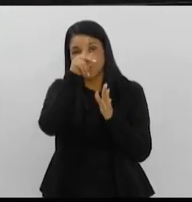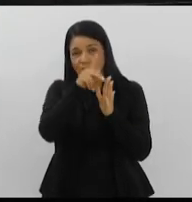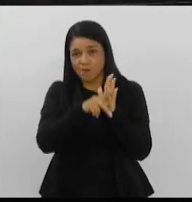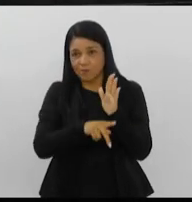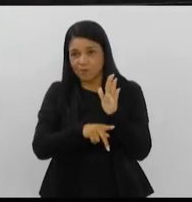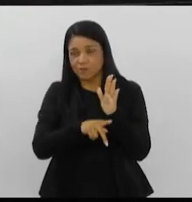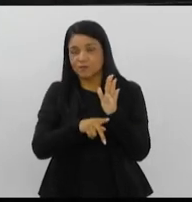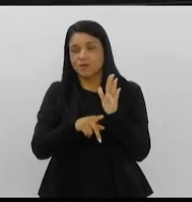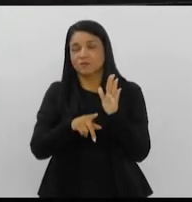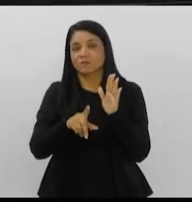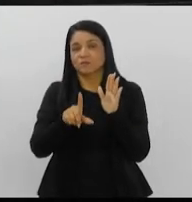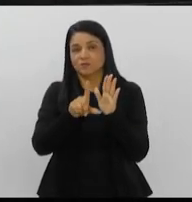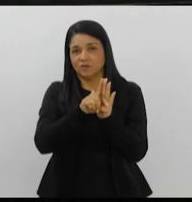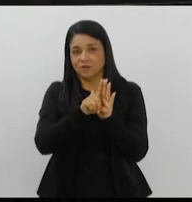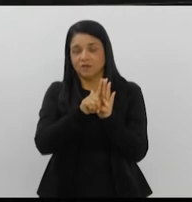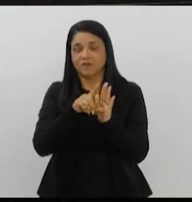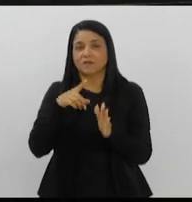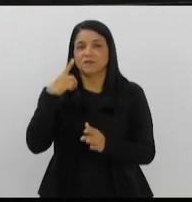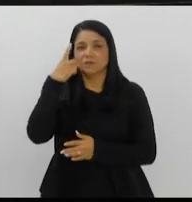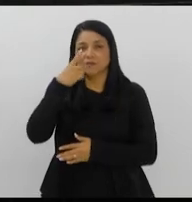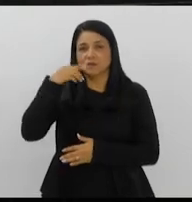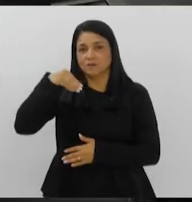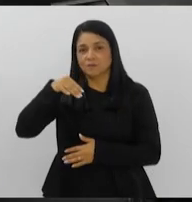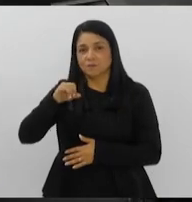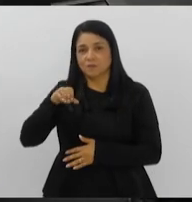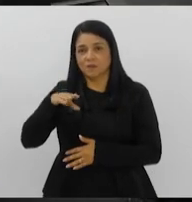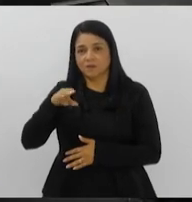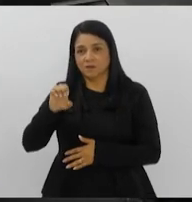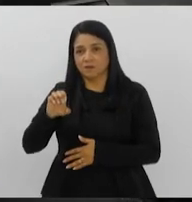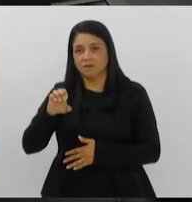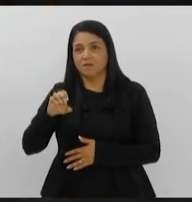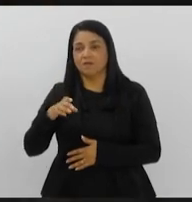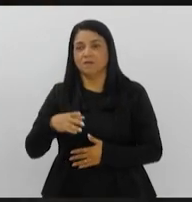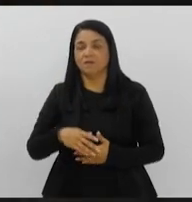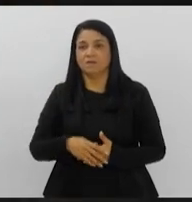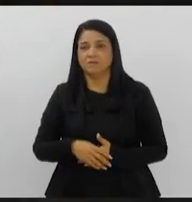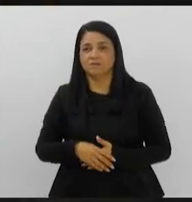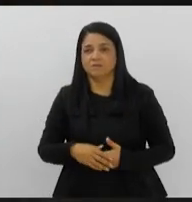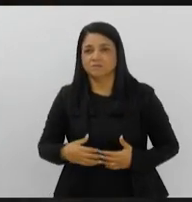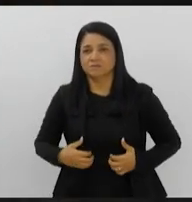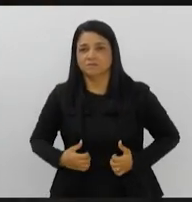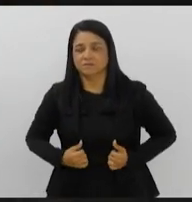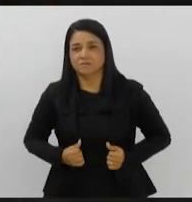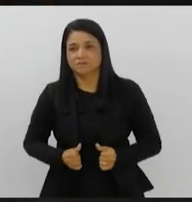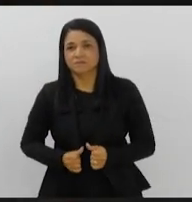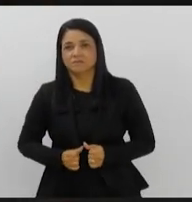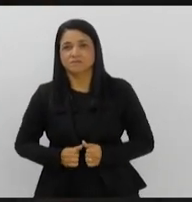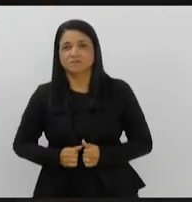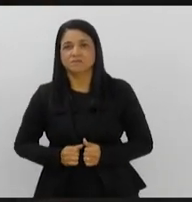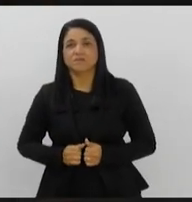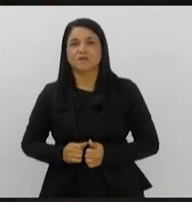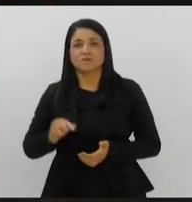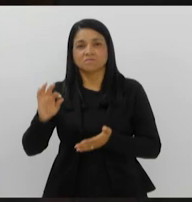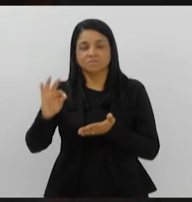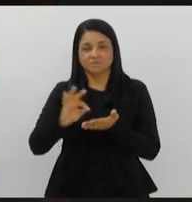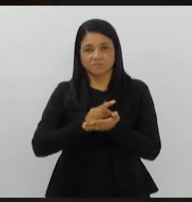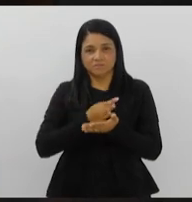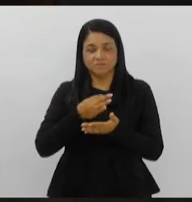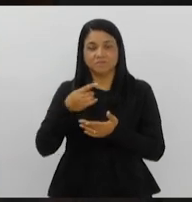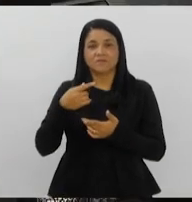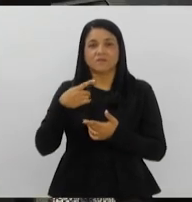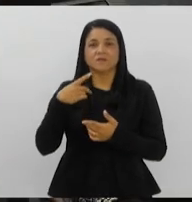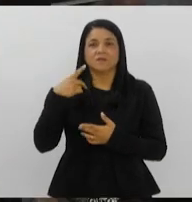do deputado Carlos Mink. Muito obrigado, senhora presidente. Próximo orador para discutir, deputado professor